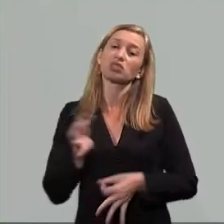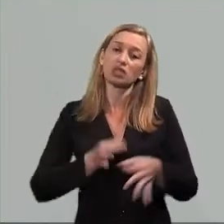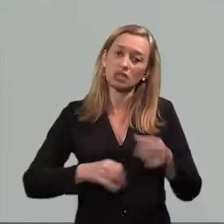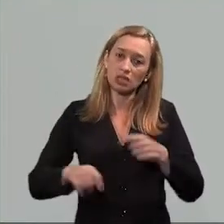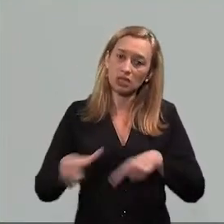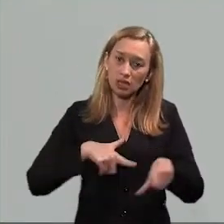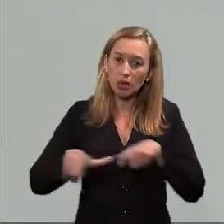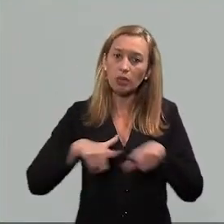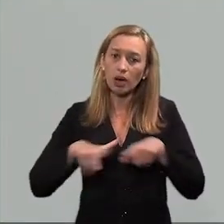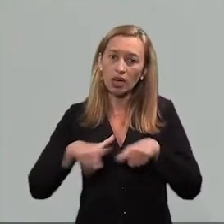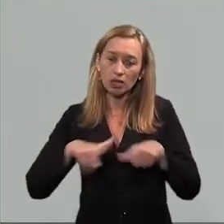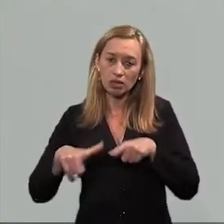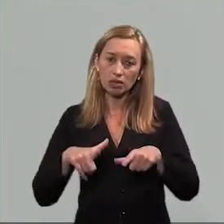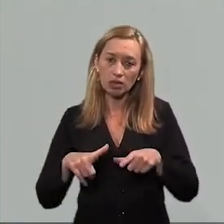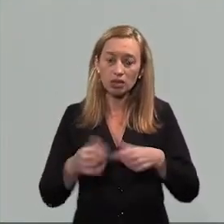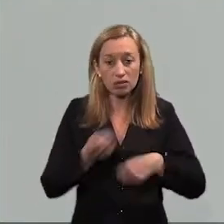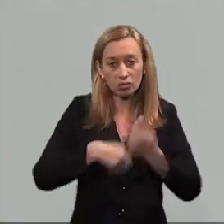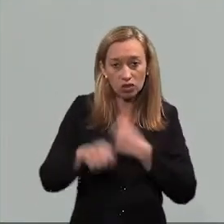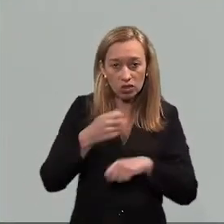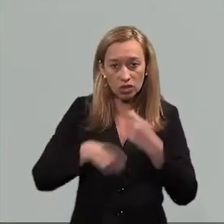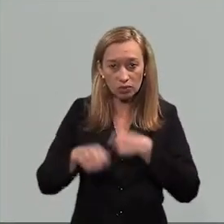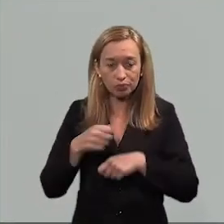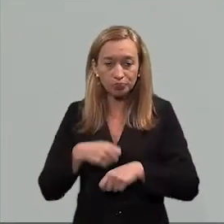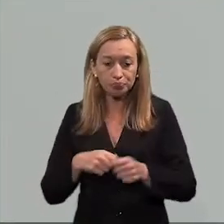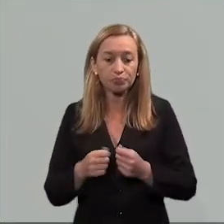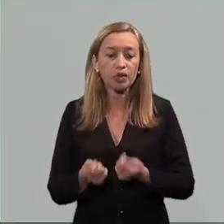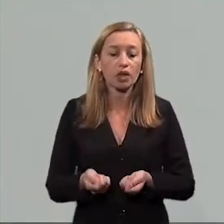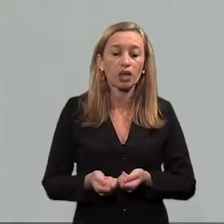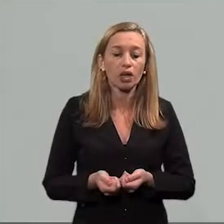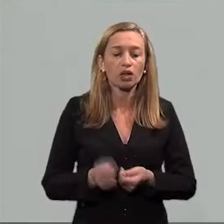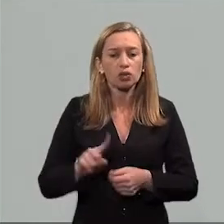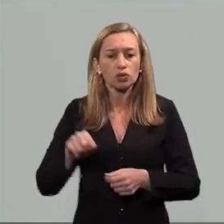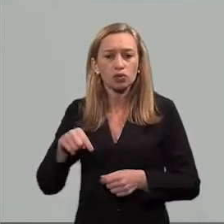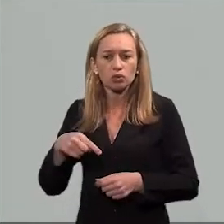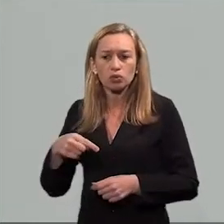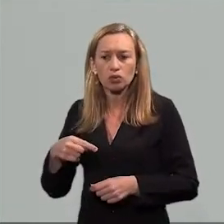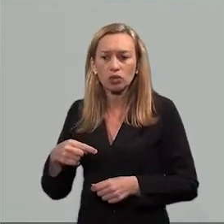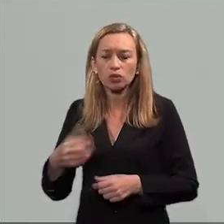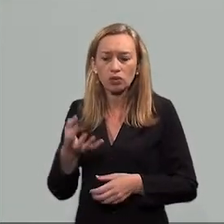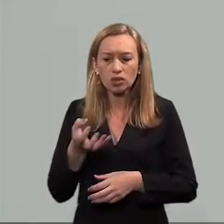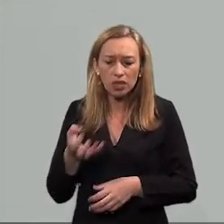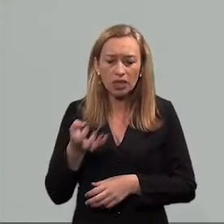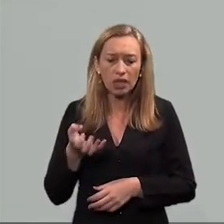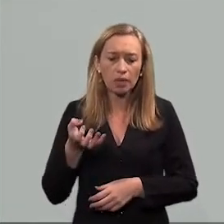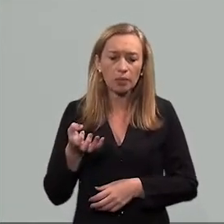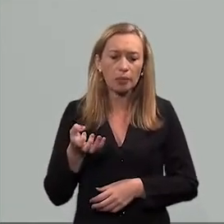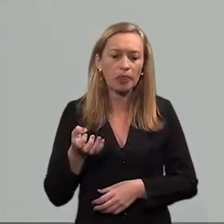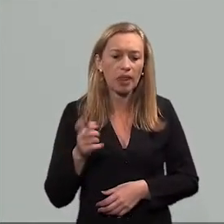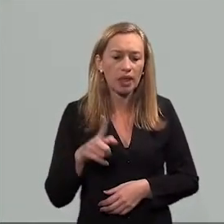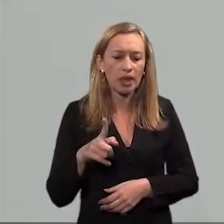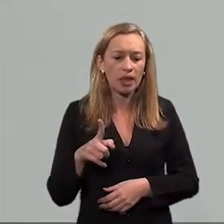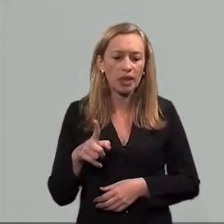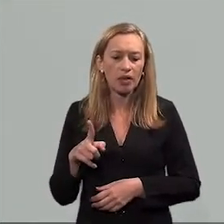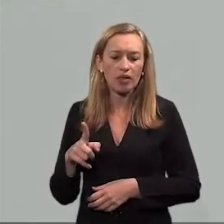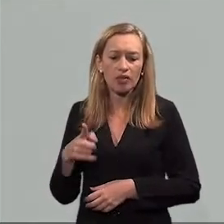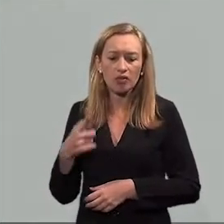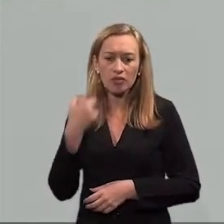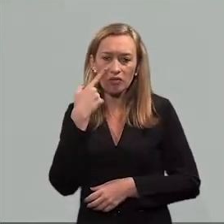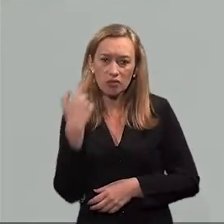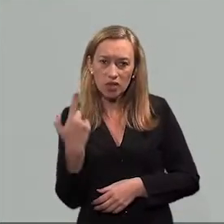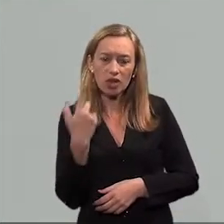valoriza muito esse trabalho que foi feito por esses órgãos de controle até aqui. No próximo passo, a gente quer